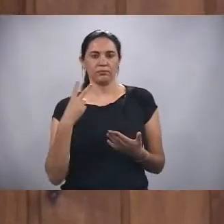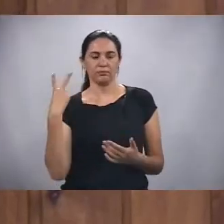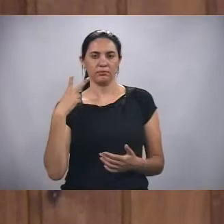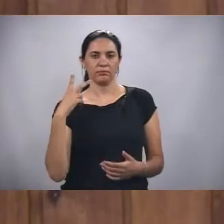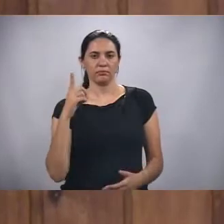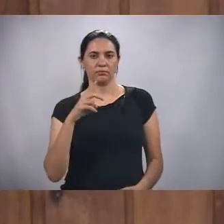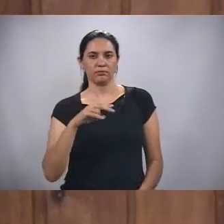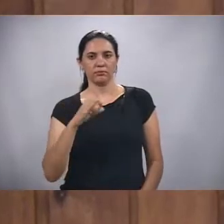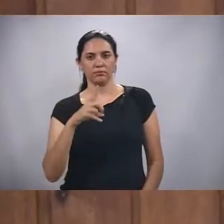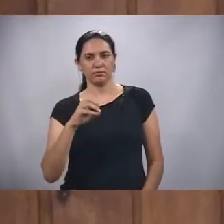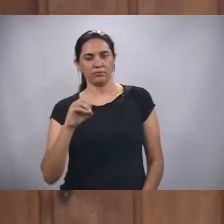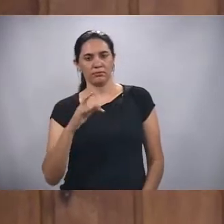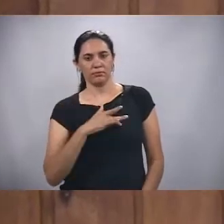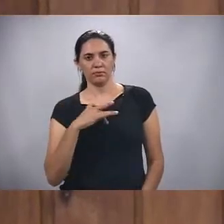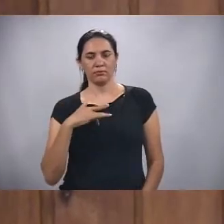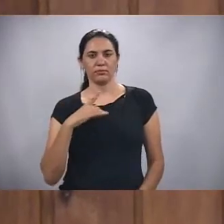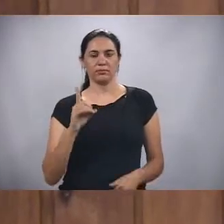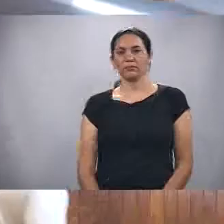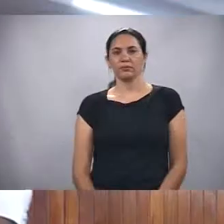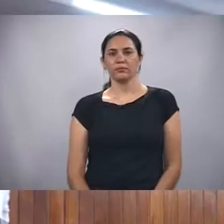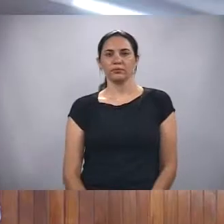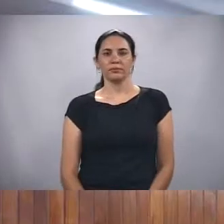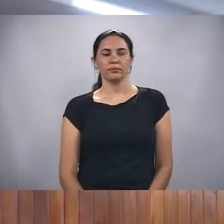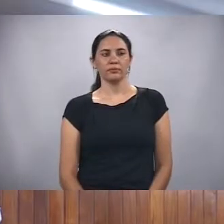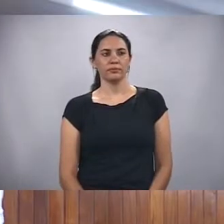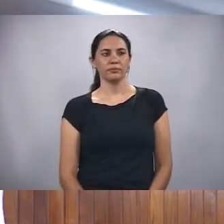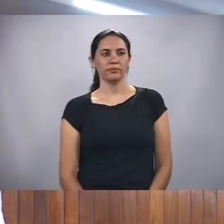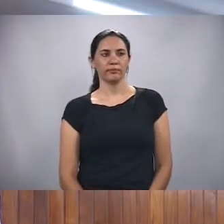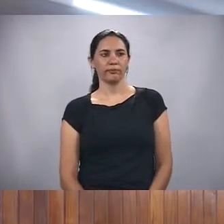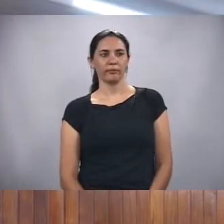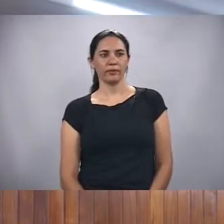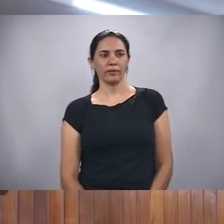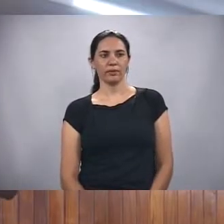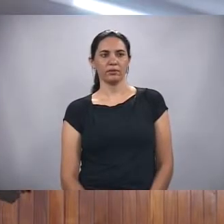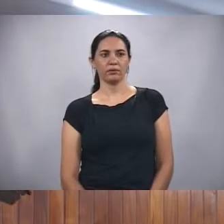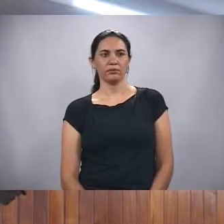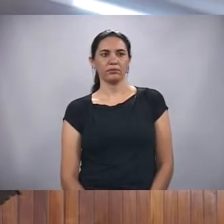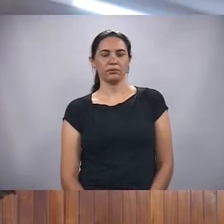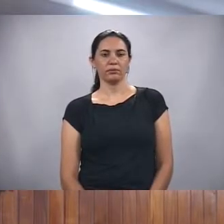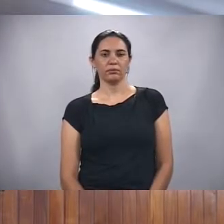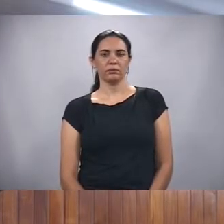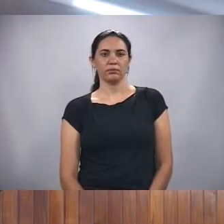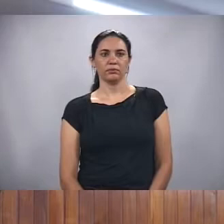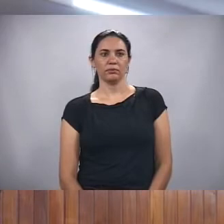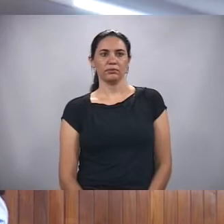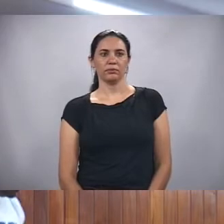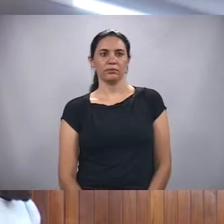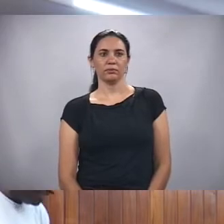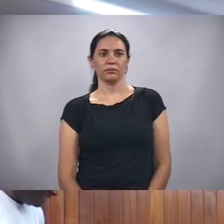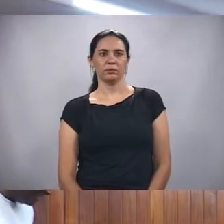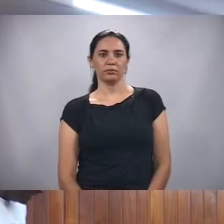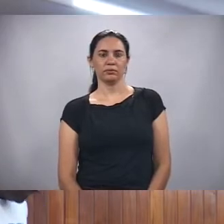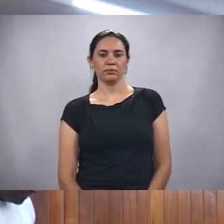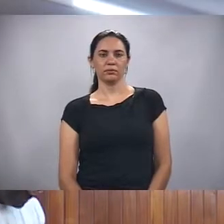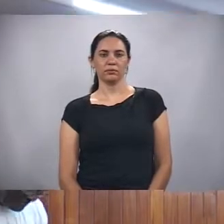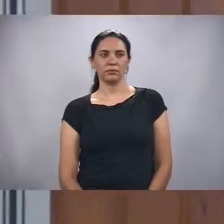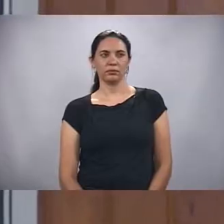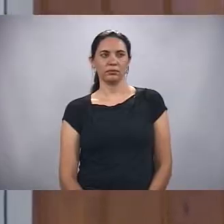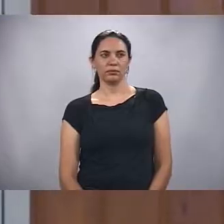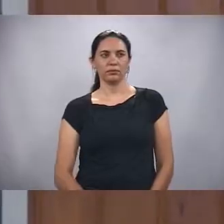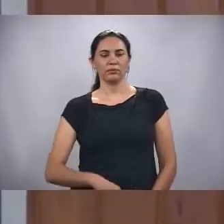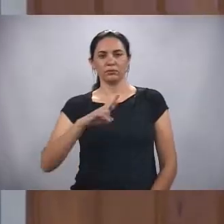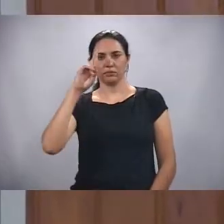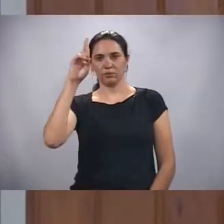dias para nomear os vereadores que farão parte da comissão na pauta da Ordem do dia oito projetos um deles foi apresentado como